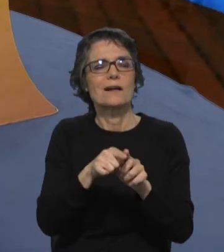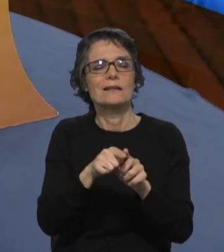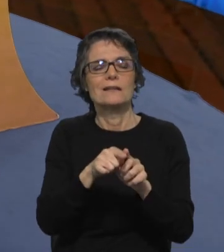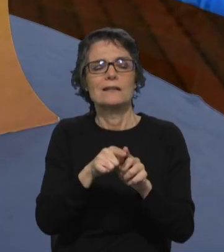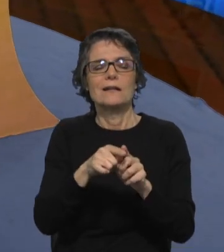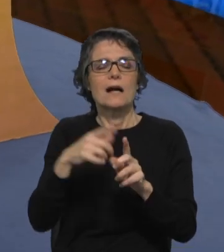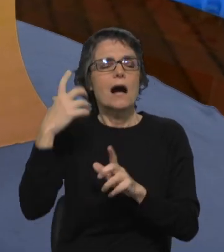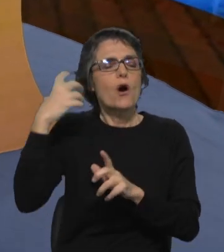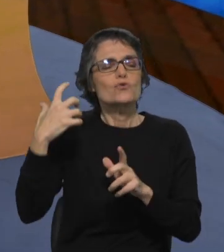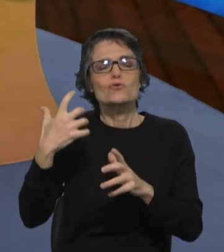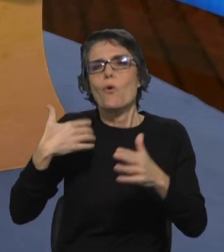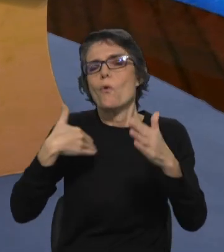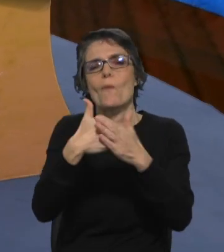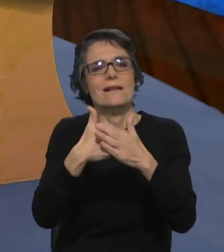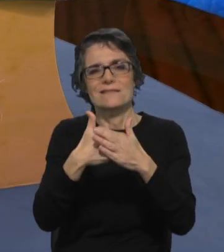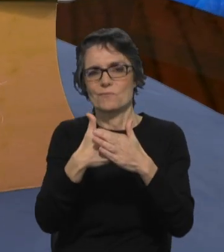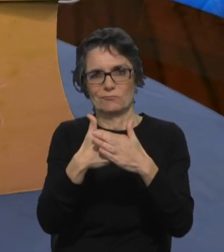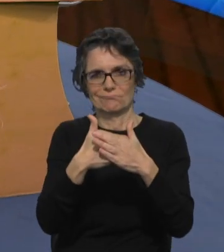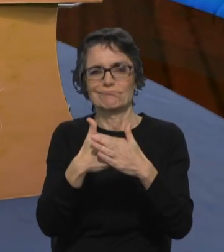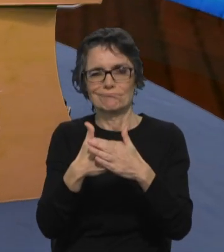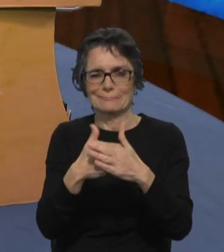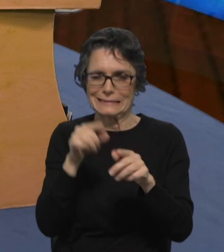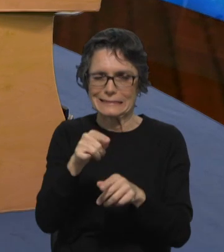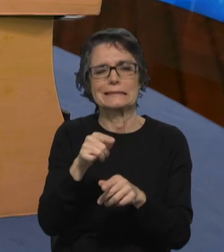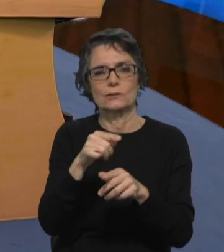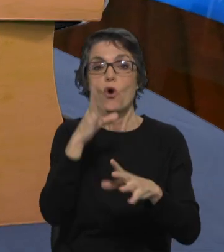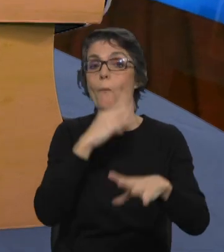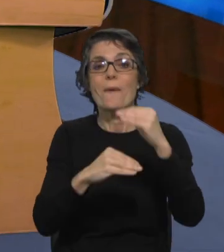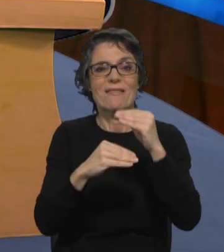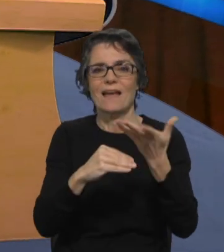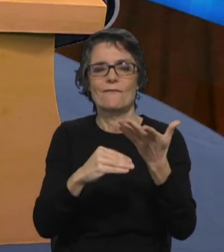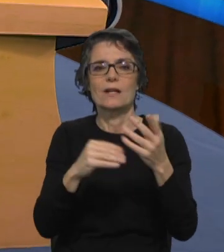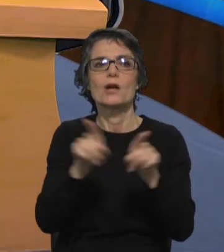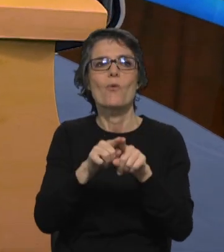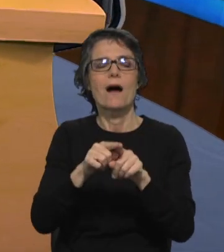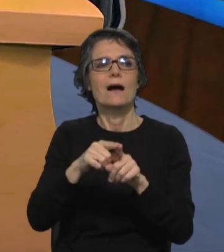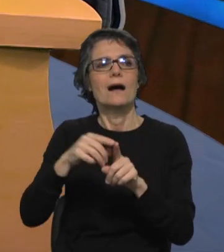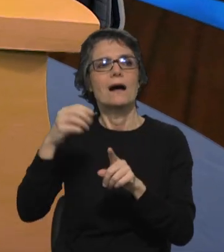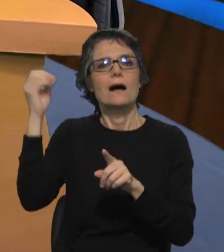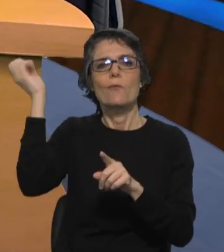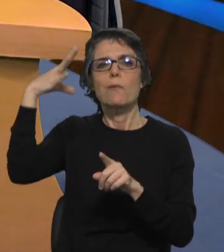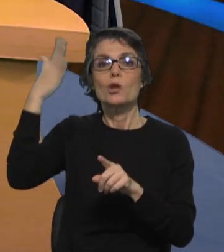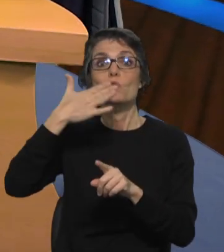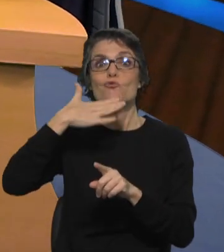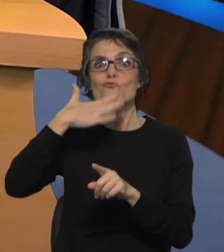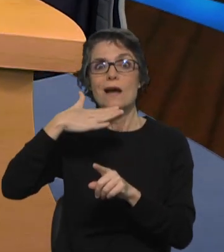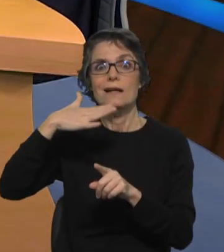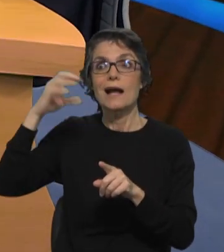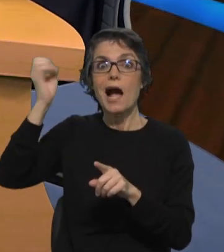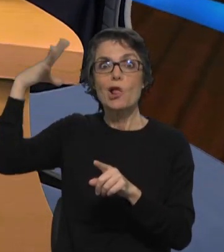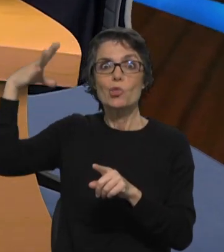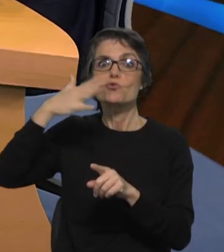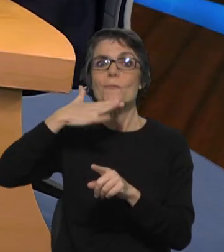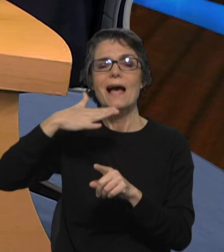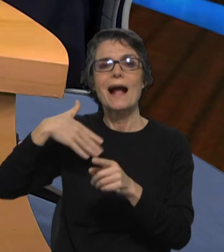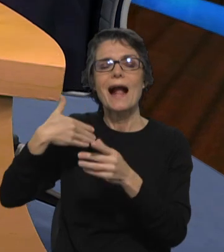som. É como se me permitir usar esta metáfora, é como a luz branca, de alguma maneira, é a síntese de todas as